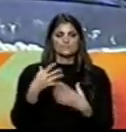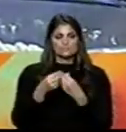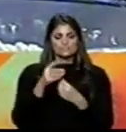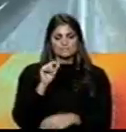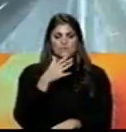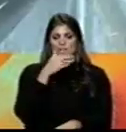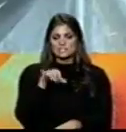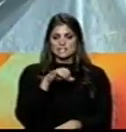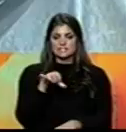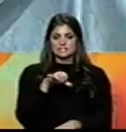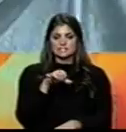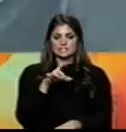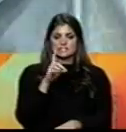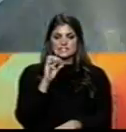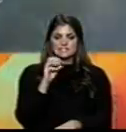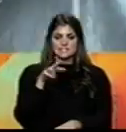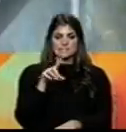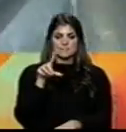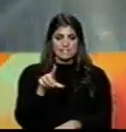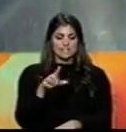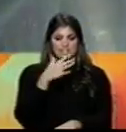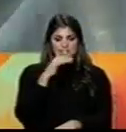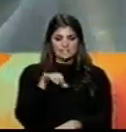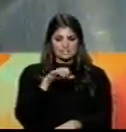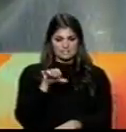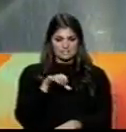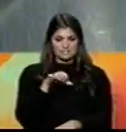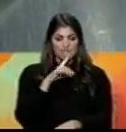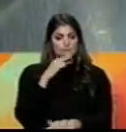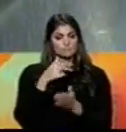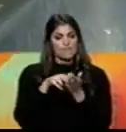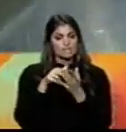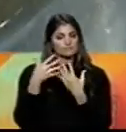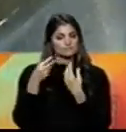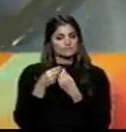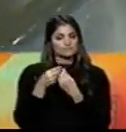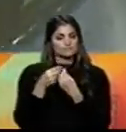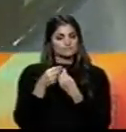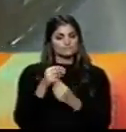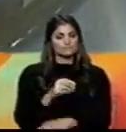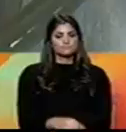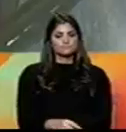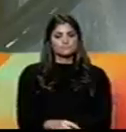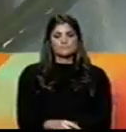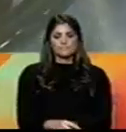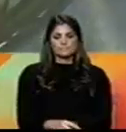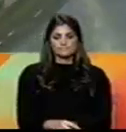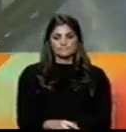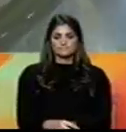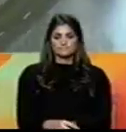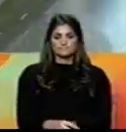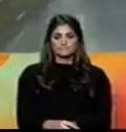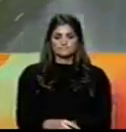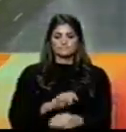o azeite, os 60 ml de azeite. Ao mel. Exato. Vamos mexer. E vais esta,